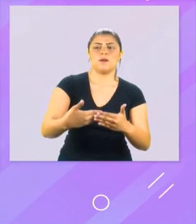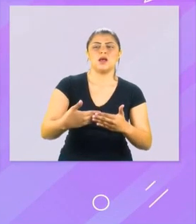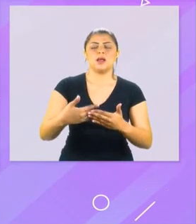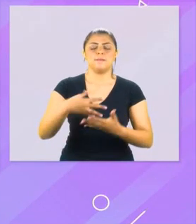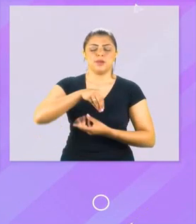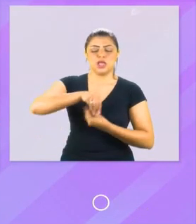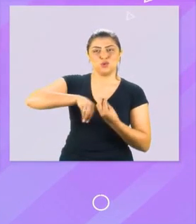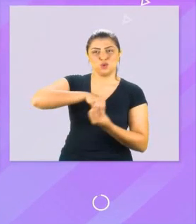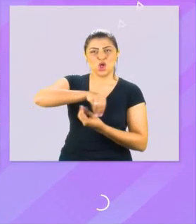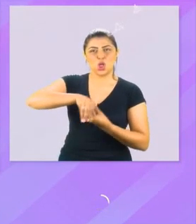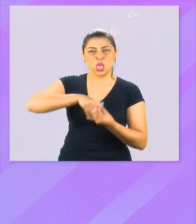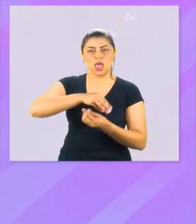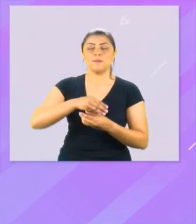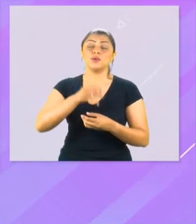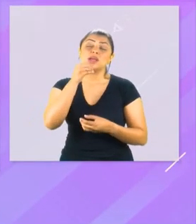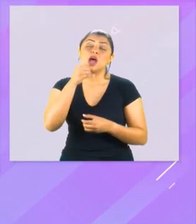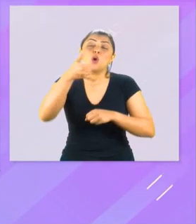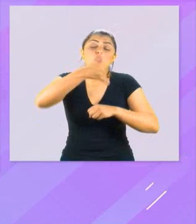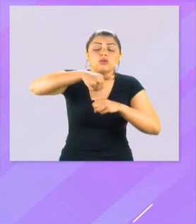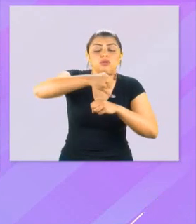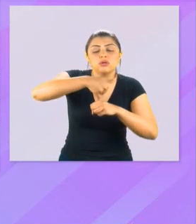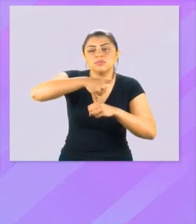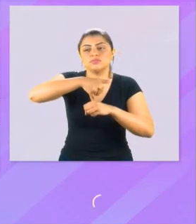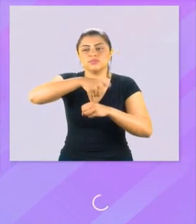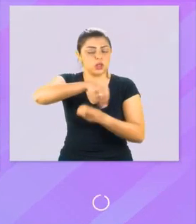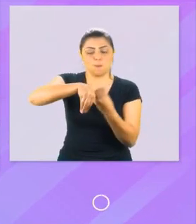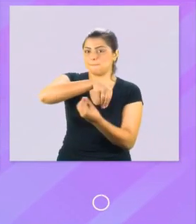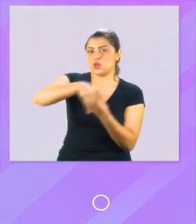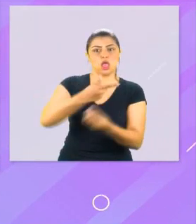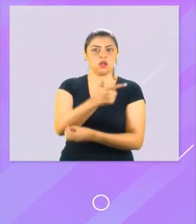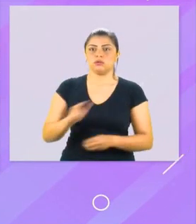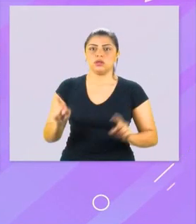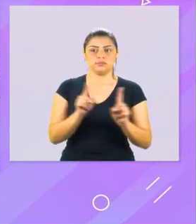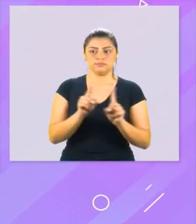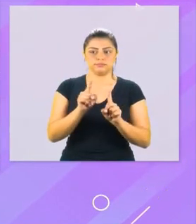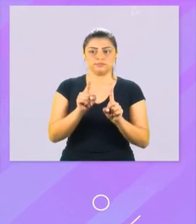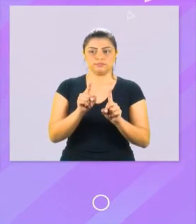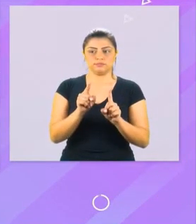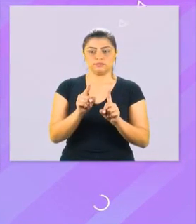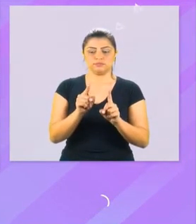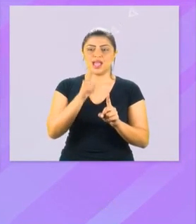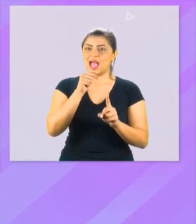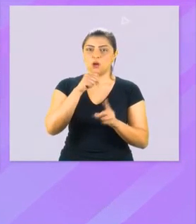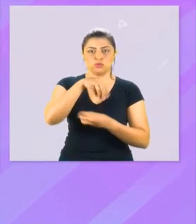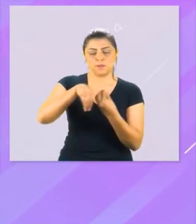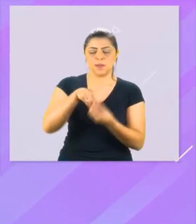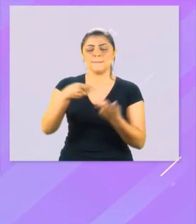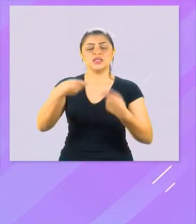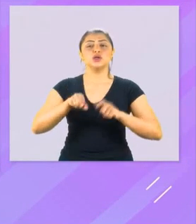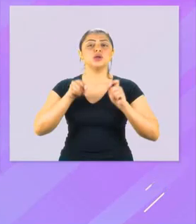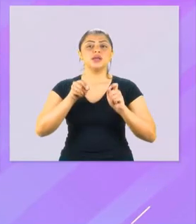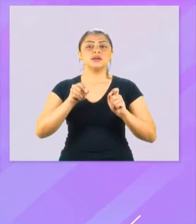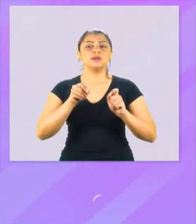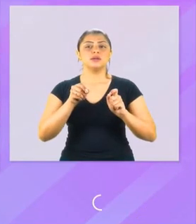ambiente aquoso, né? Então, as gorduras, elas não se misturam à água. Então, eu